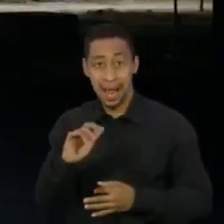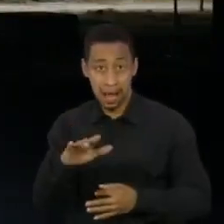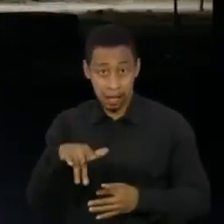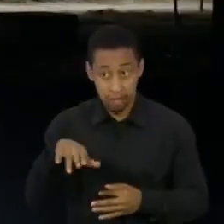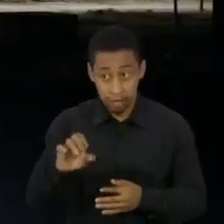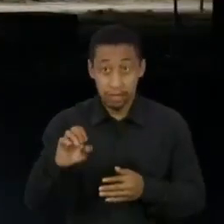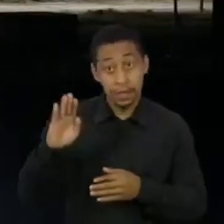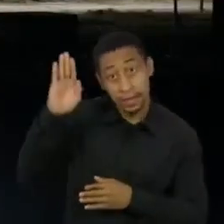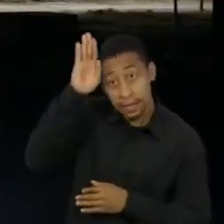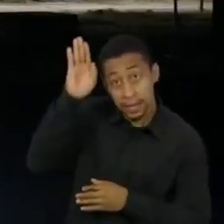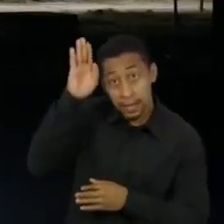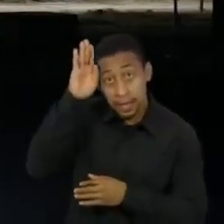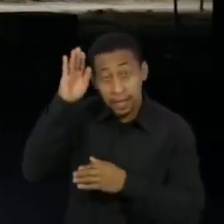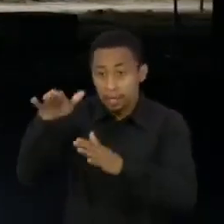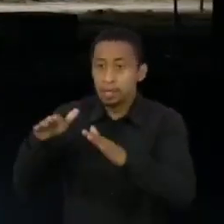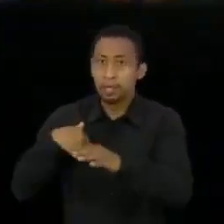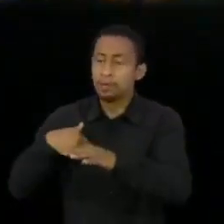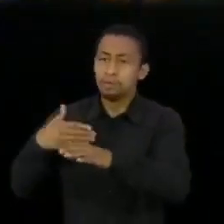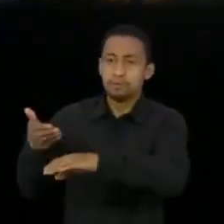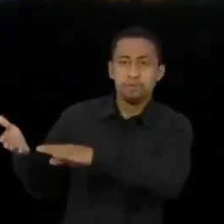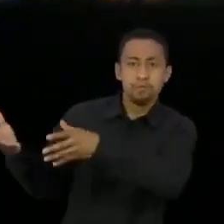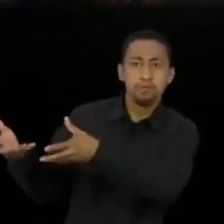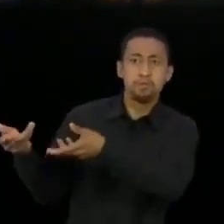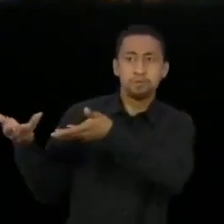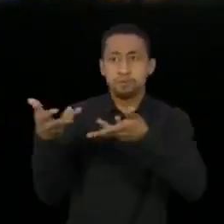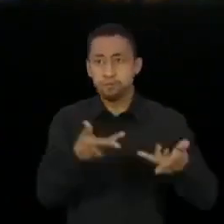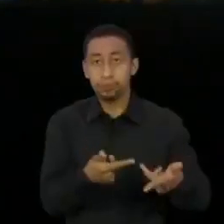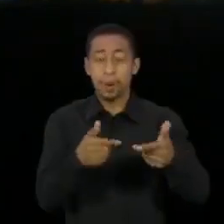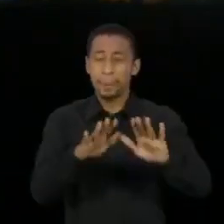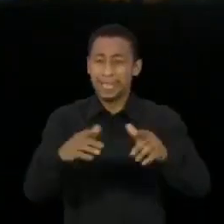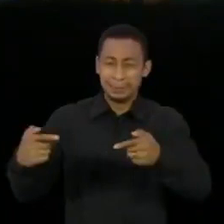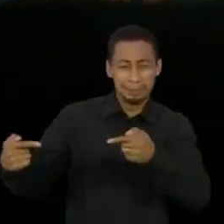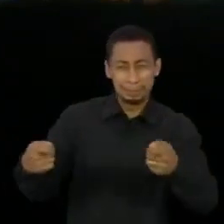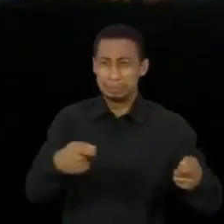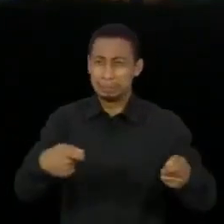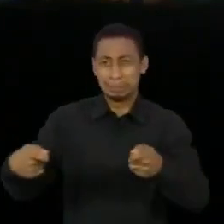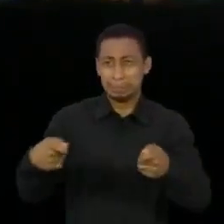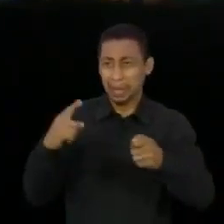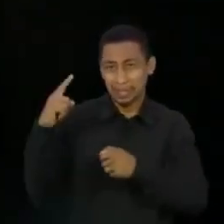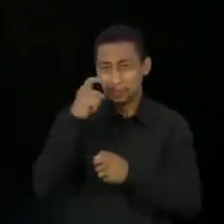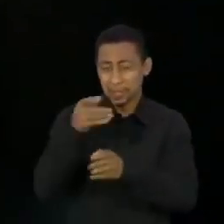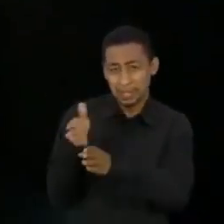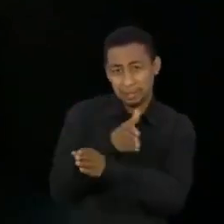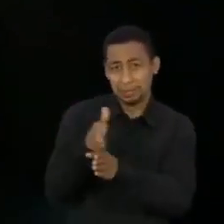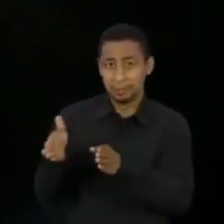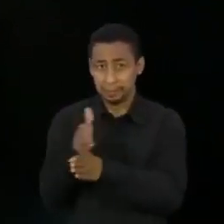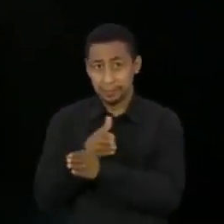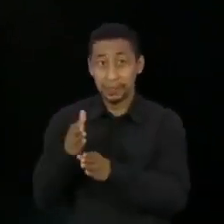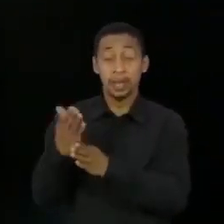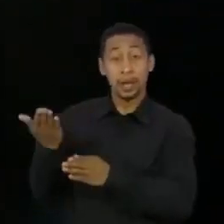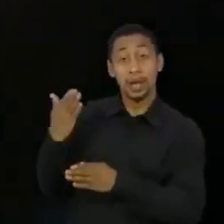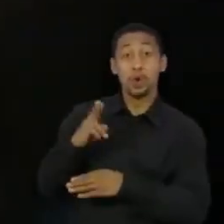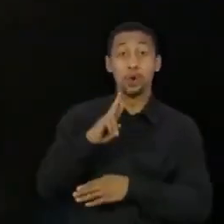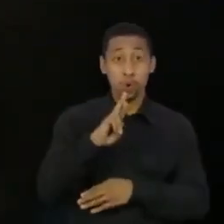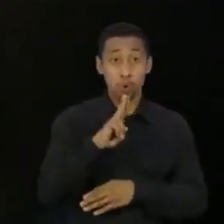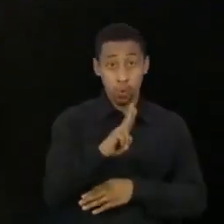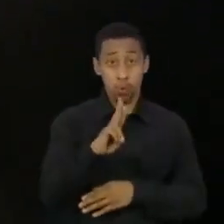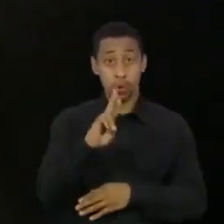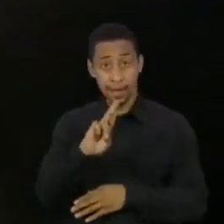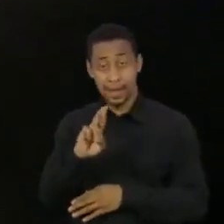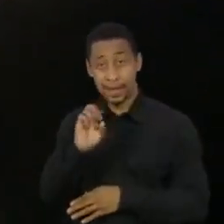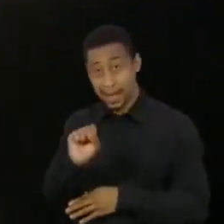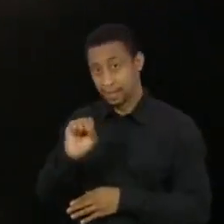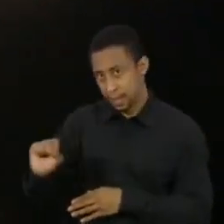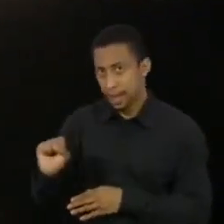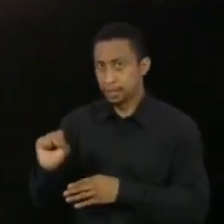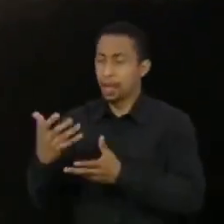no Iraque, mas enfrentam forte oposição entre seus vizinhos. Alguns estados da ex-União Soviética permitiram o